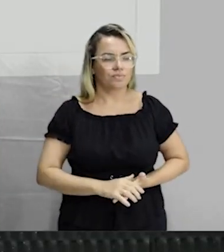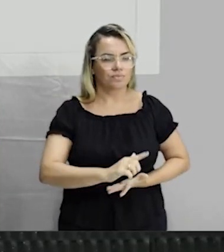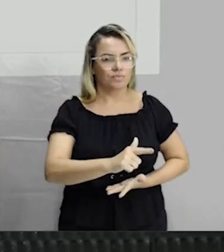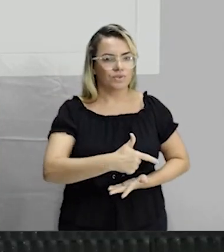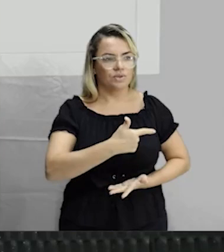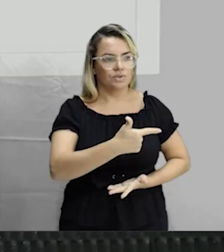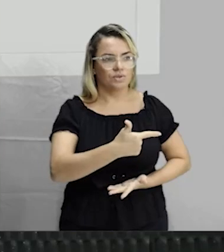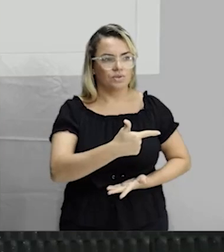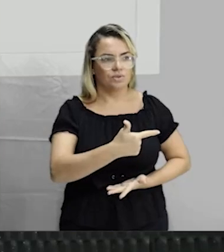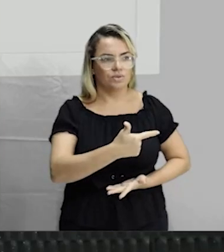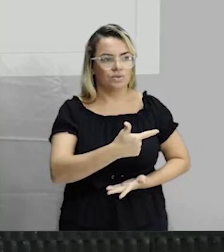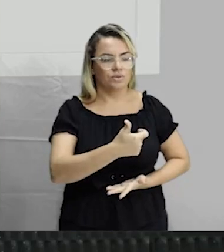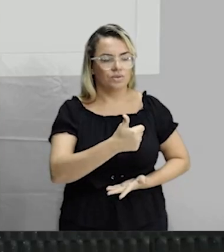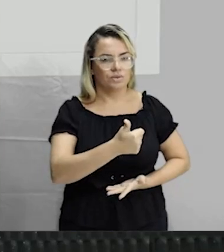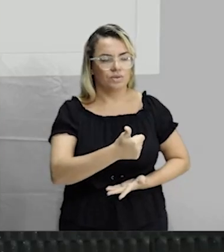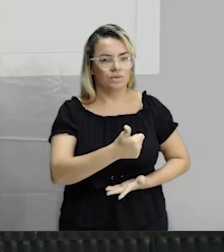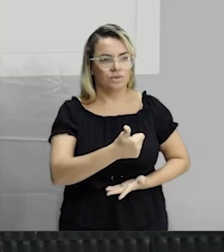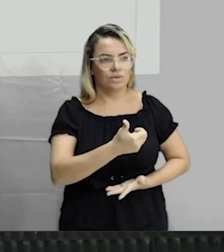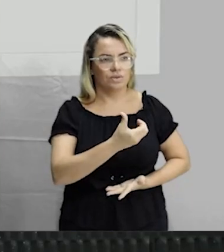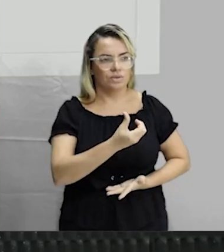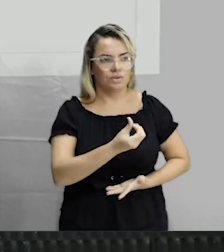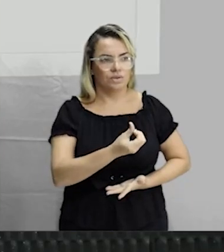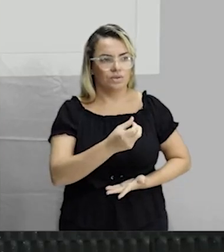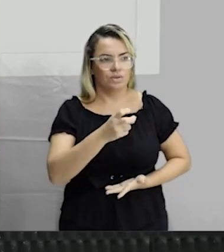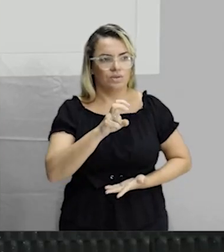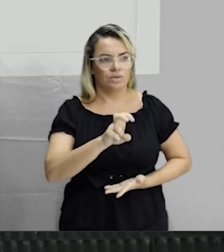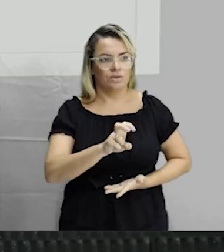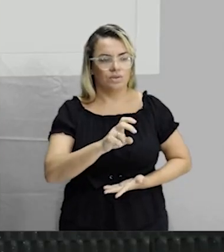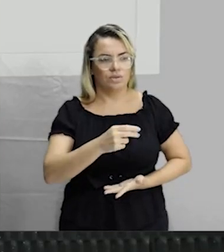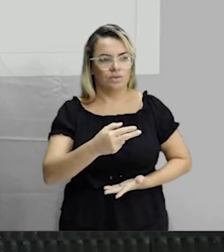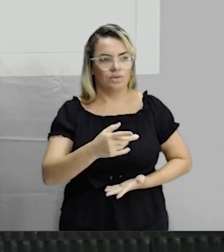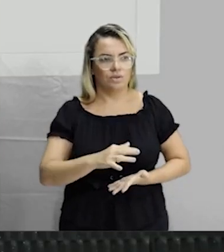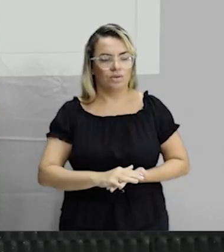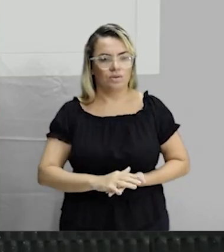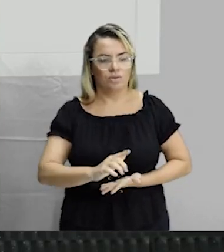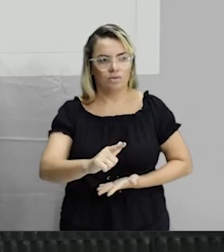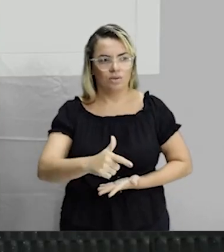2.165 é igual ao capital, que é 2.000,